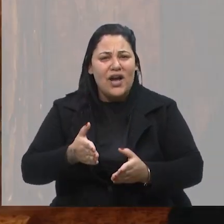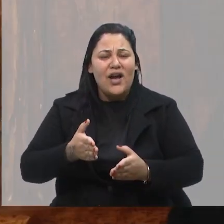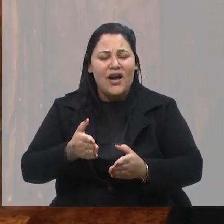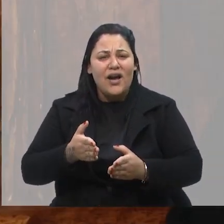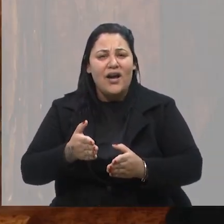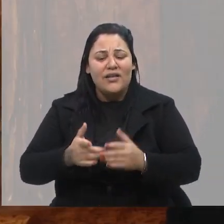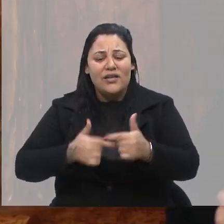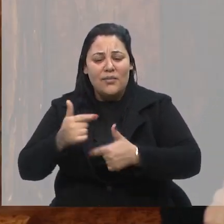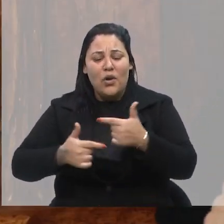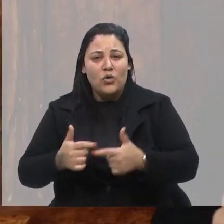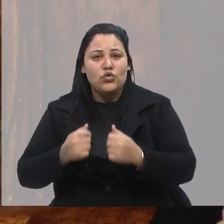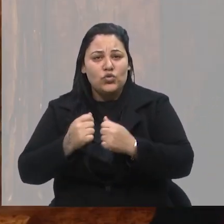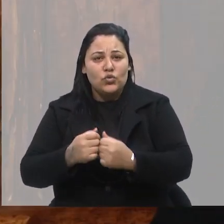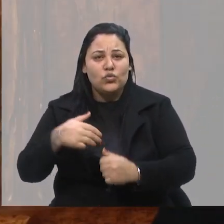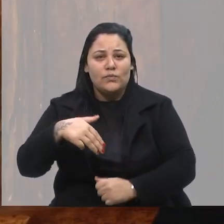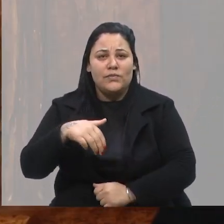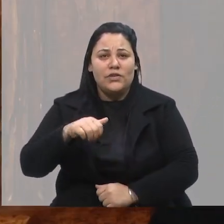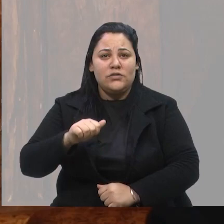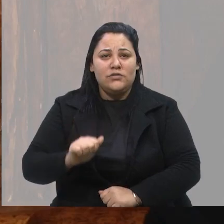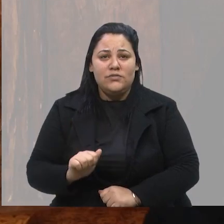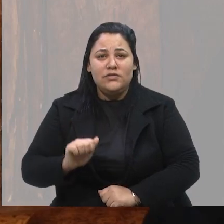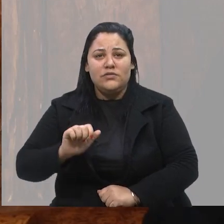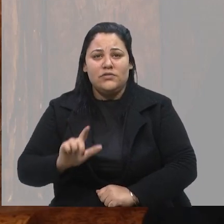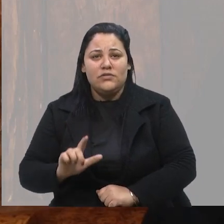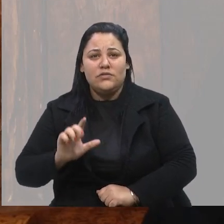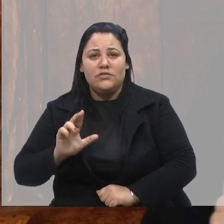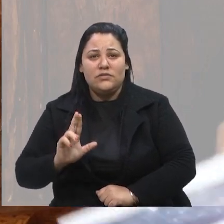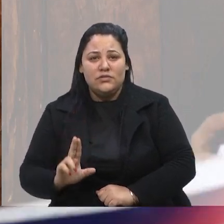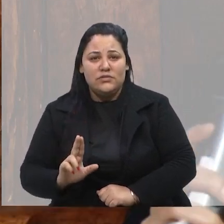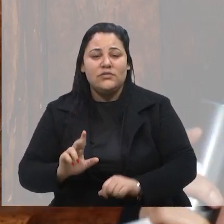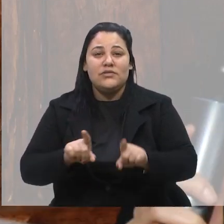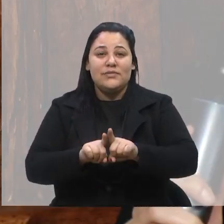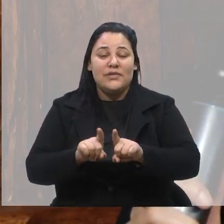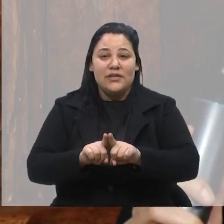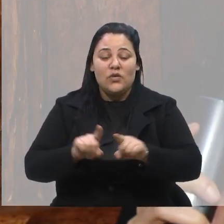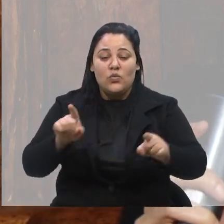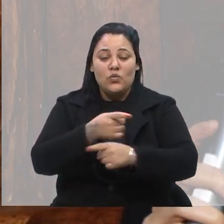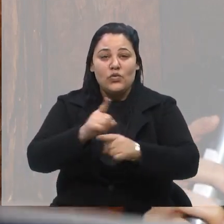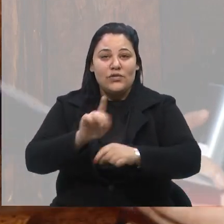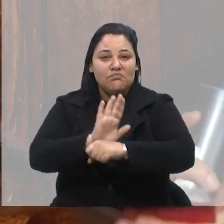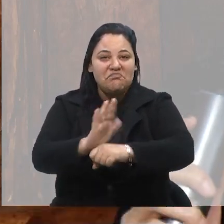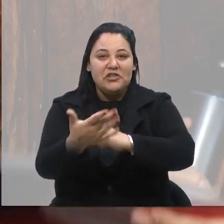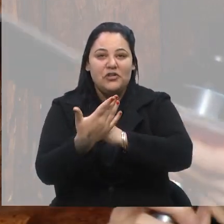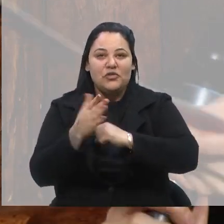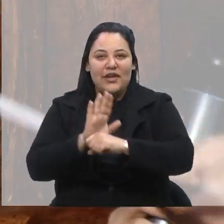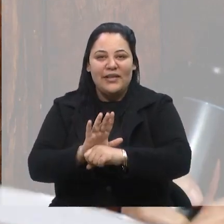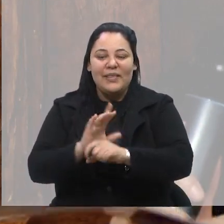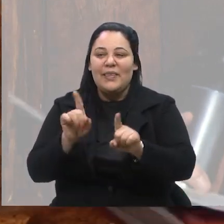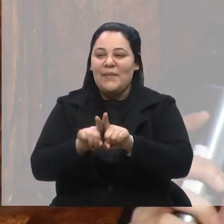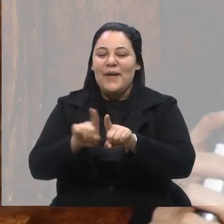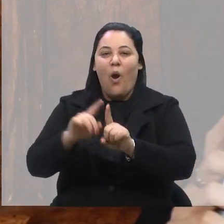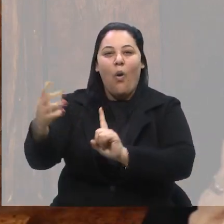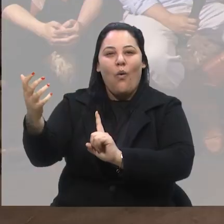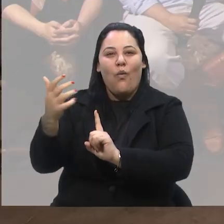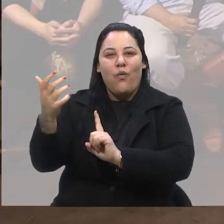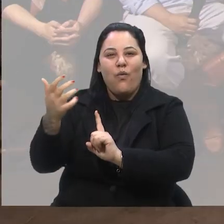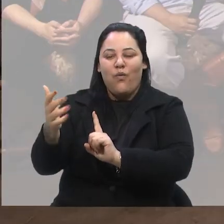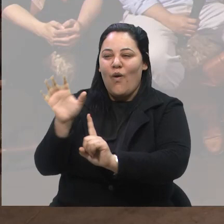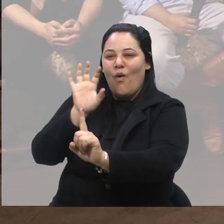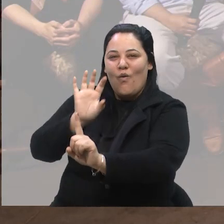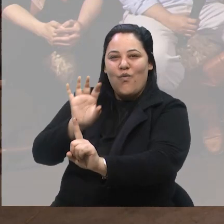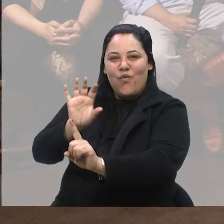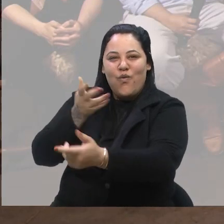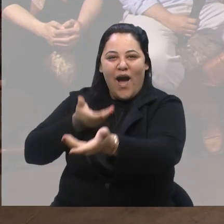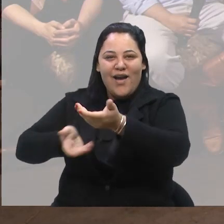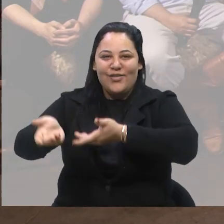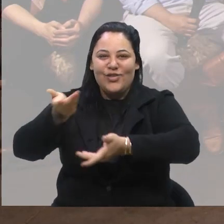né? Dos músicos se ajudarem e também da inspiração, né? Você inspira o Eduardo,